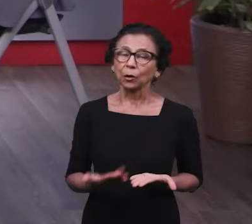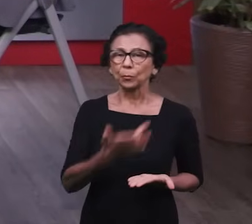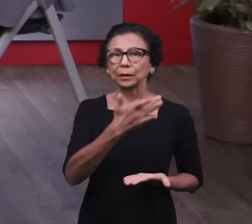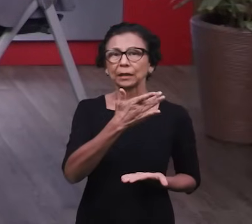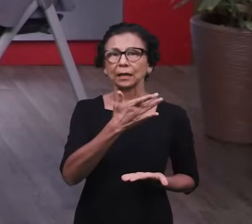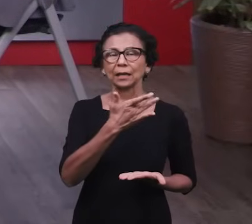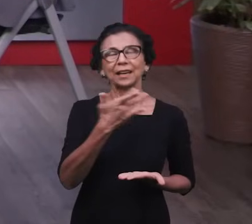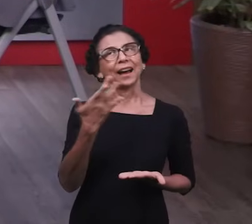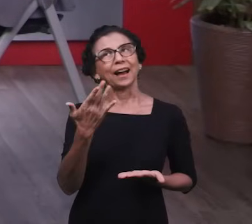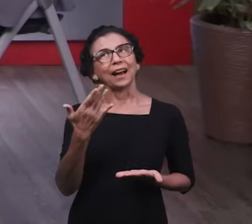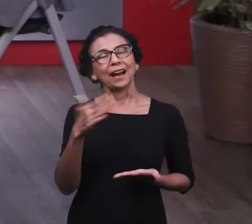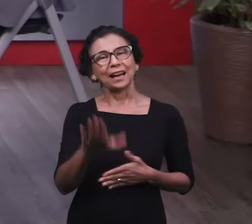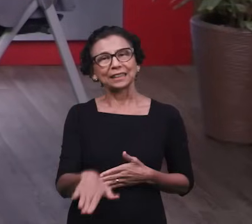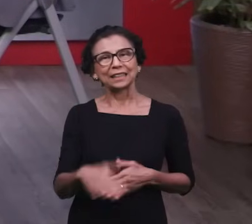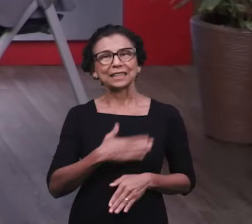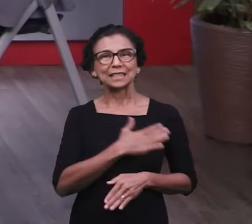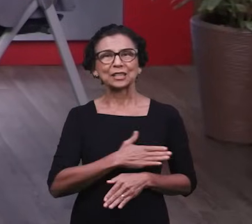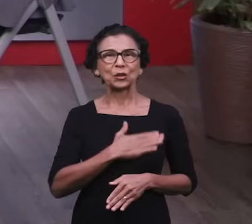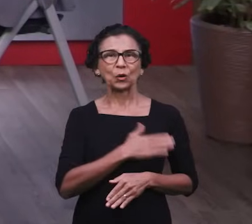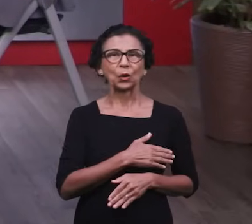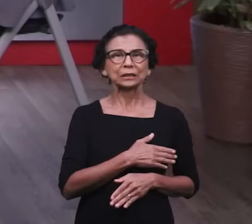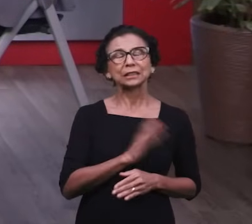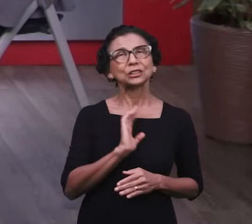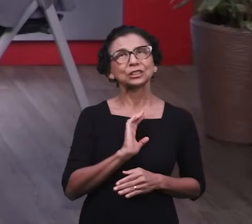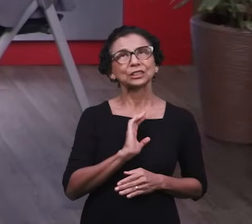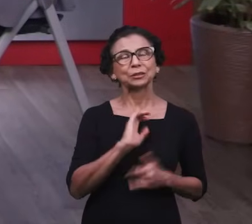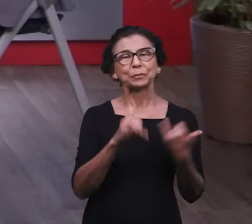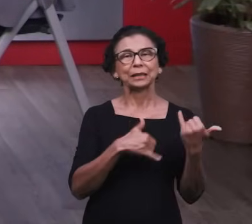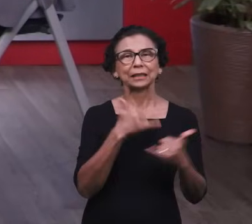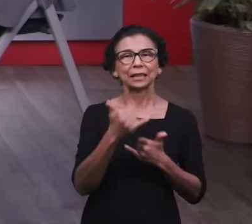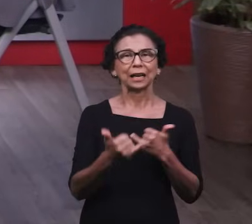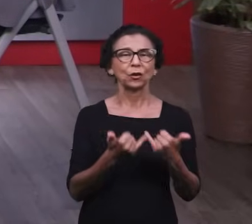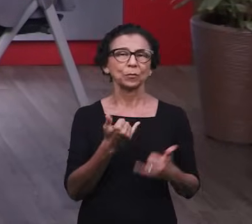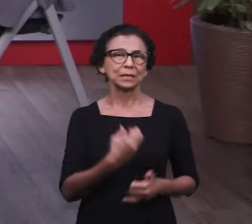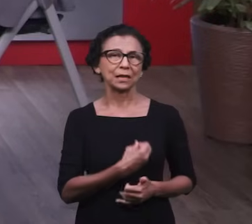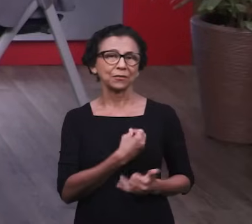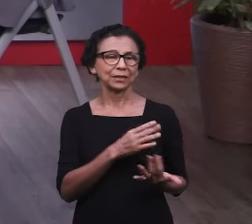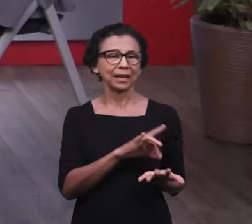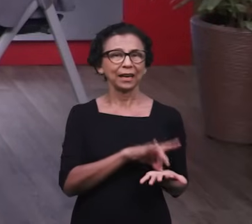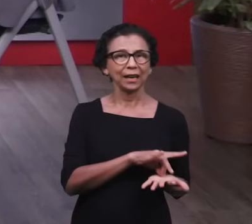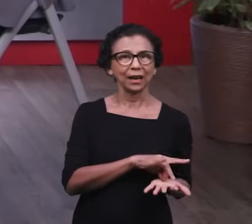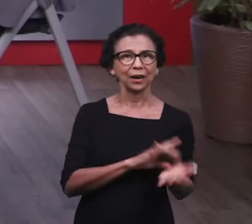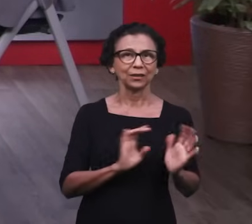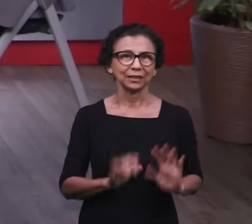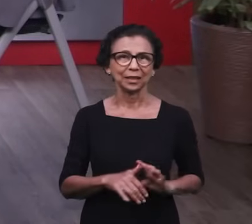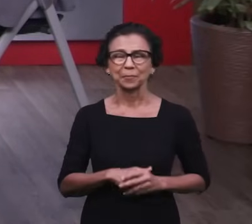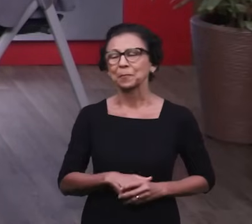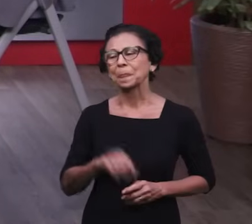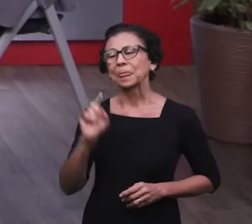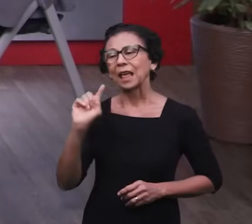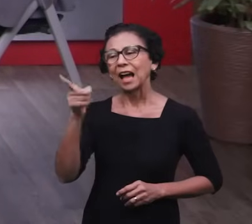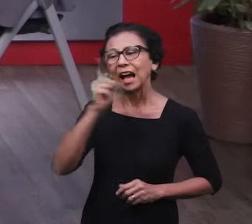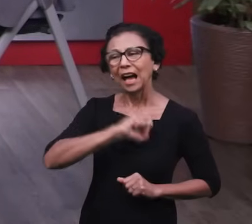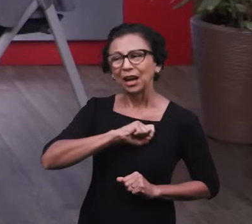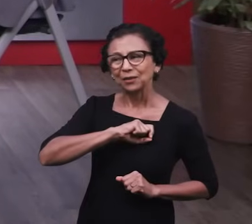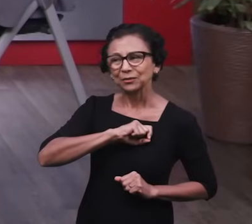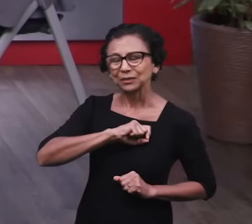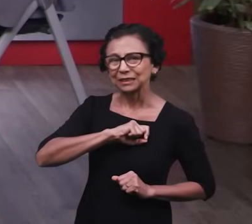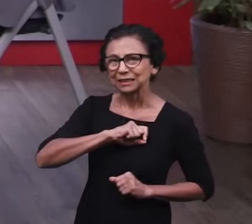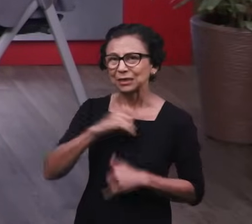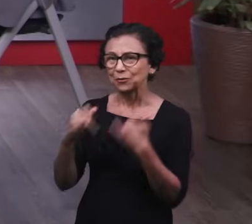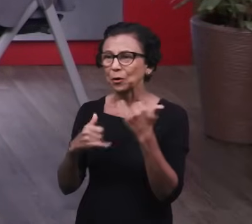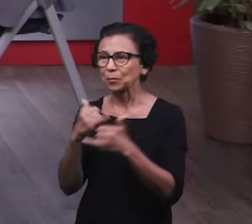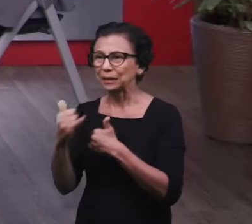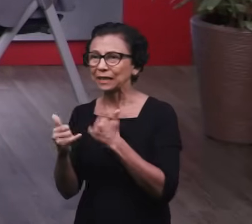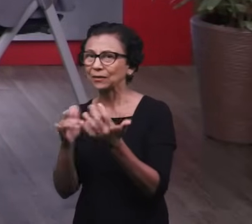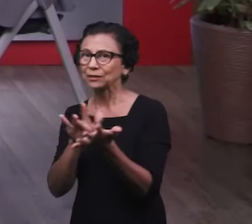a escola, você vai reparar que a brincadeira sempre tem esse conteúdo, uma sala de aula, finge que eu sou a professora, faz de conta que você é o aluno, né?